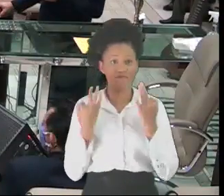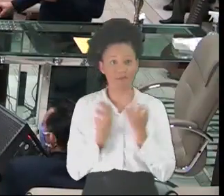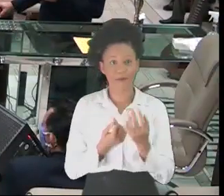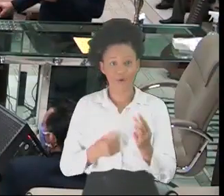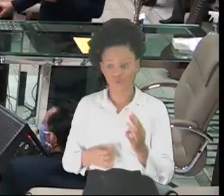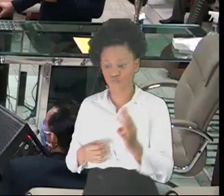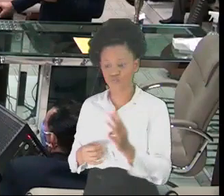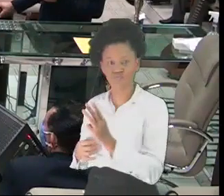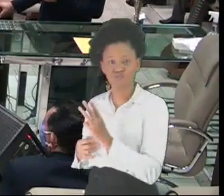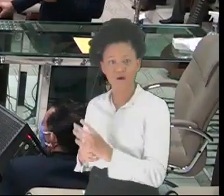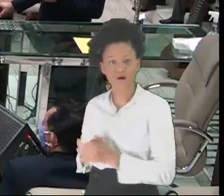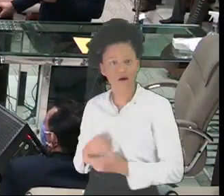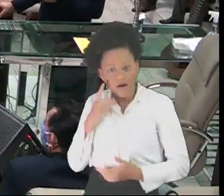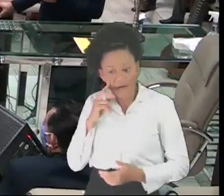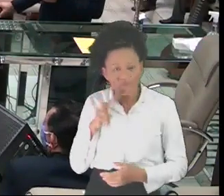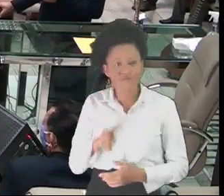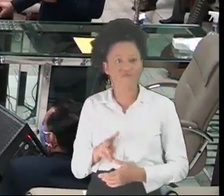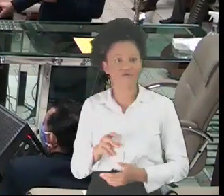fubuia.